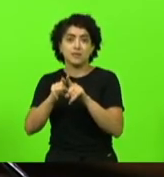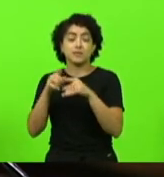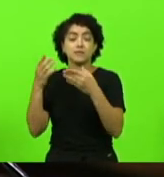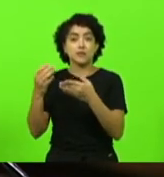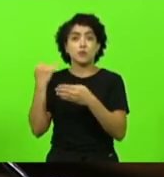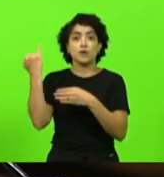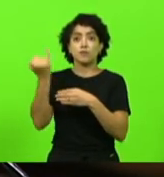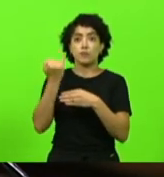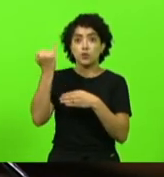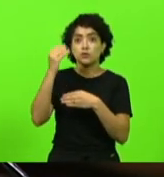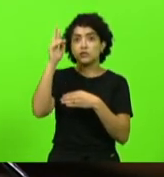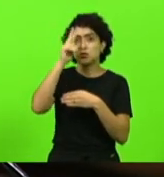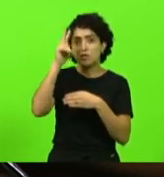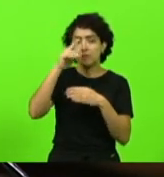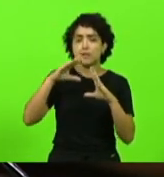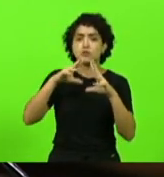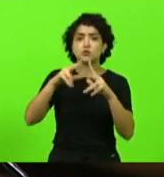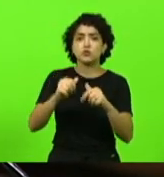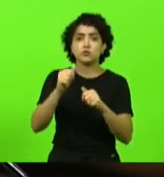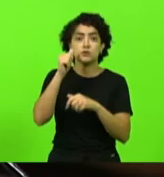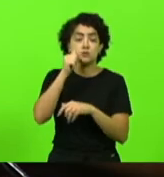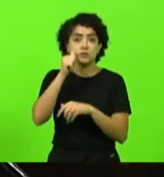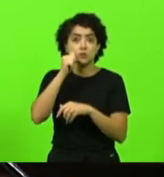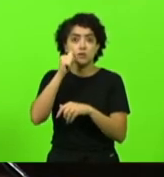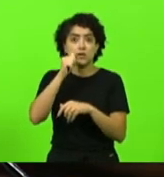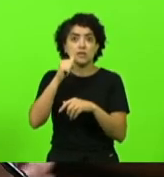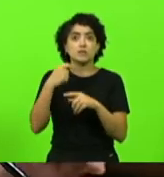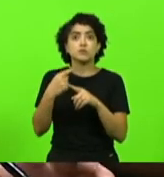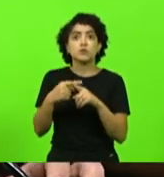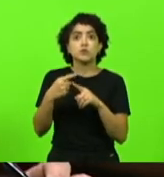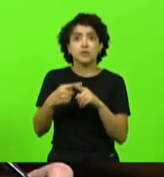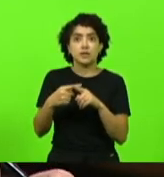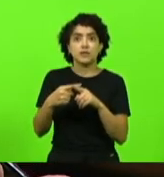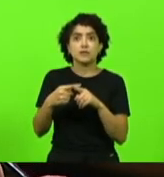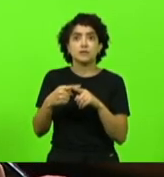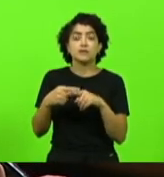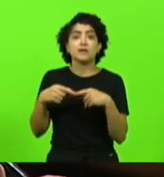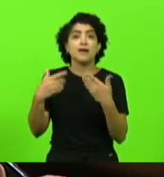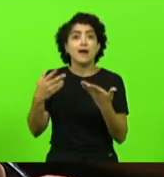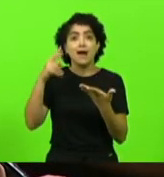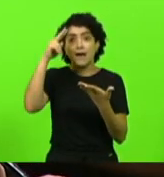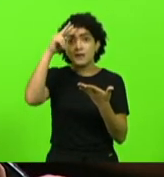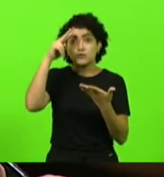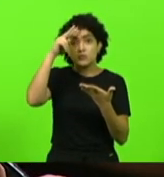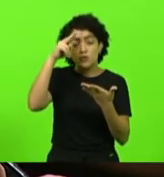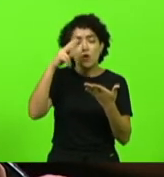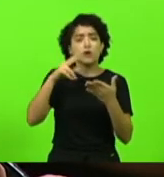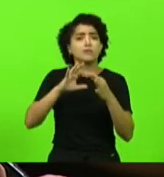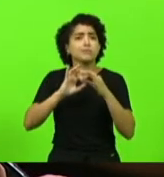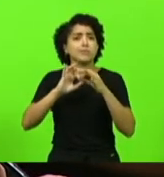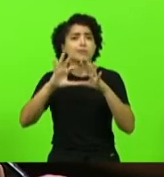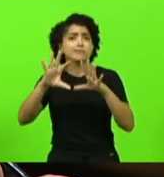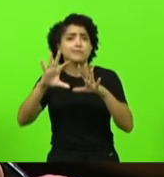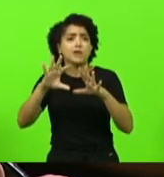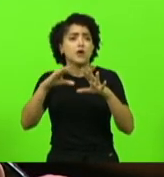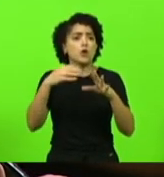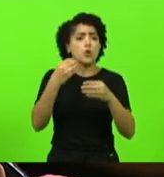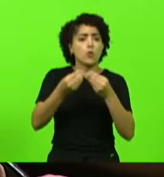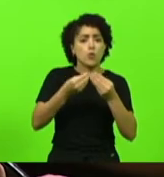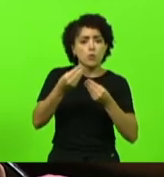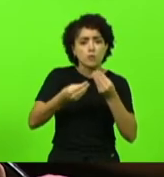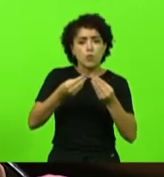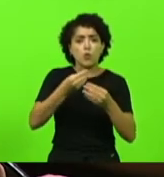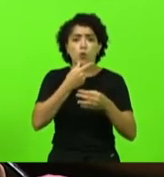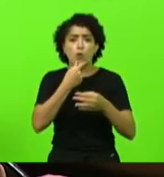lembrar todas essas mulheres, porque, afinal de contas, a história pela liberdade não foi construída por